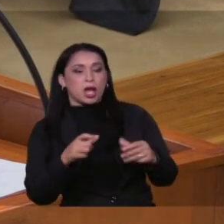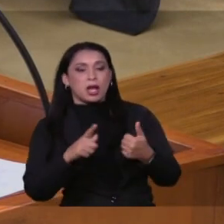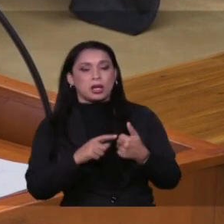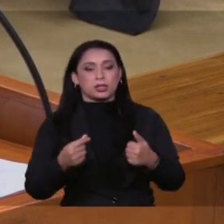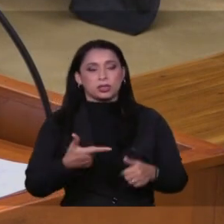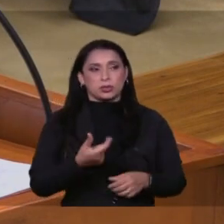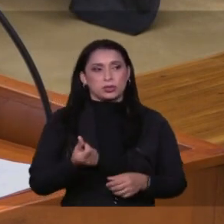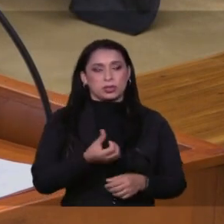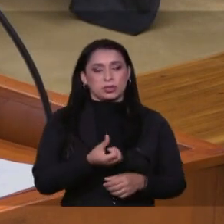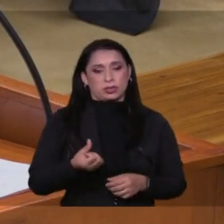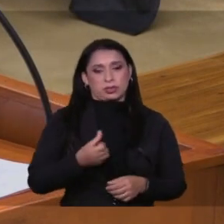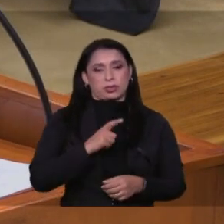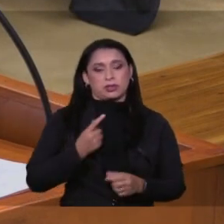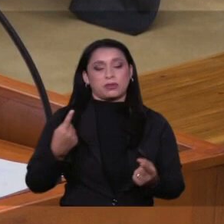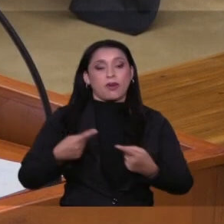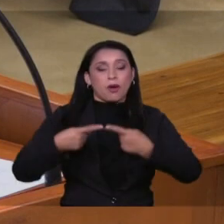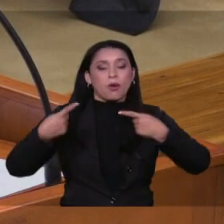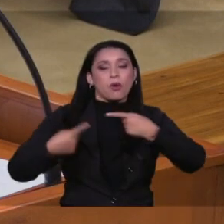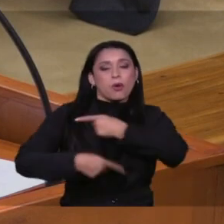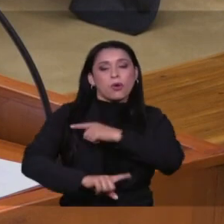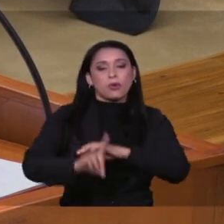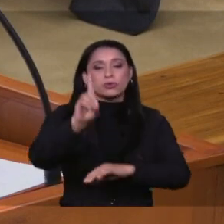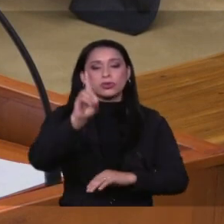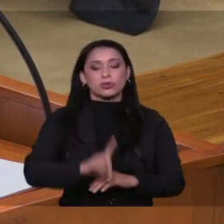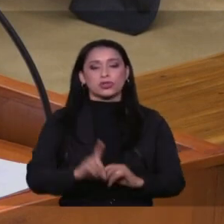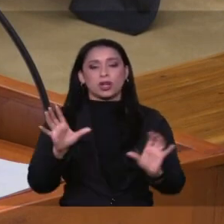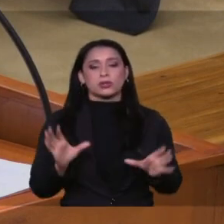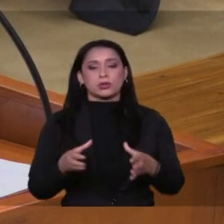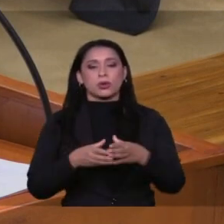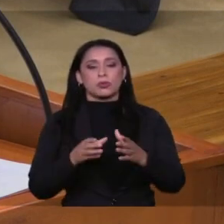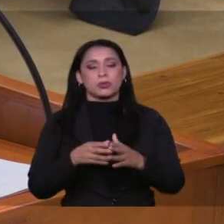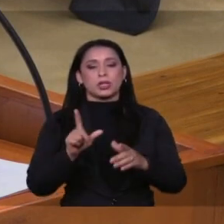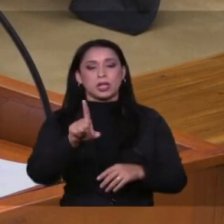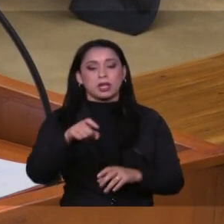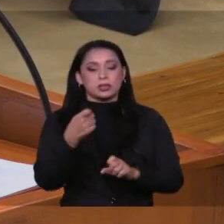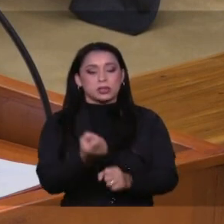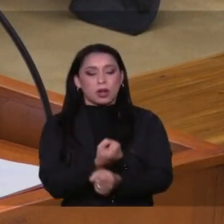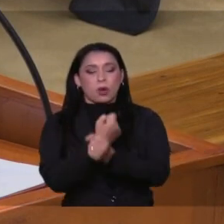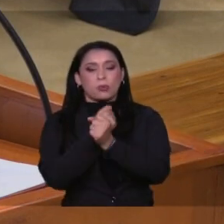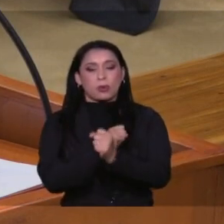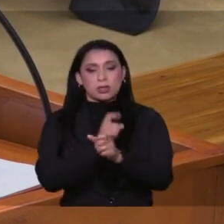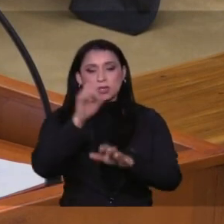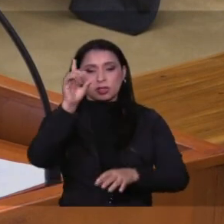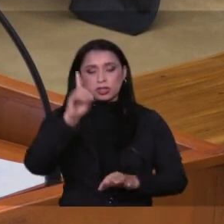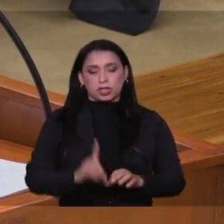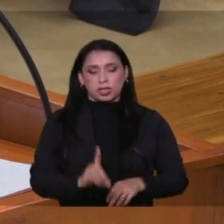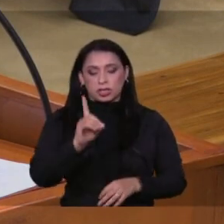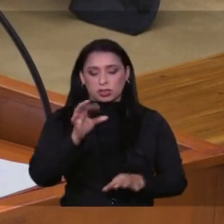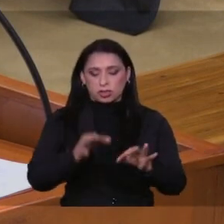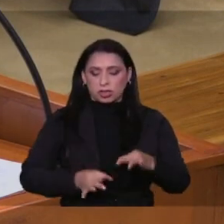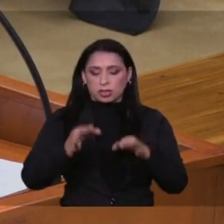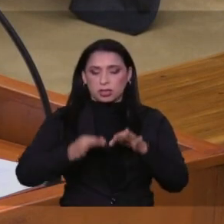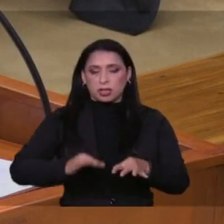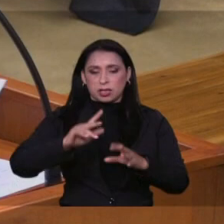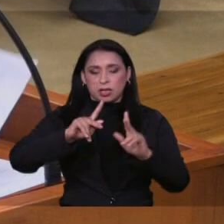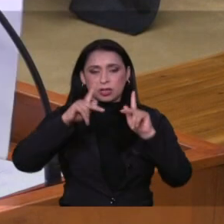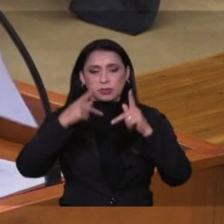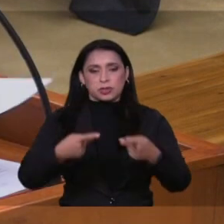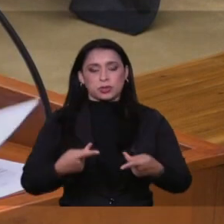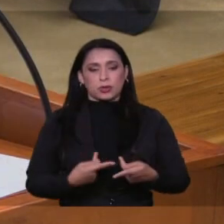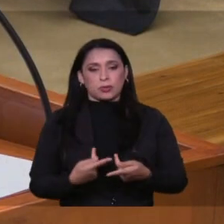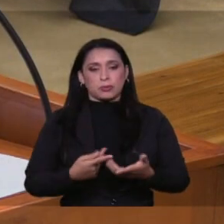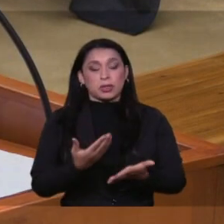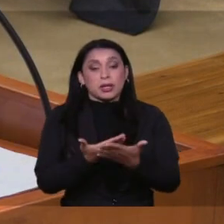216, porque violaria os direitos das comunidades quilombolas, bem como a dignidade da pessoa humana e a violação ao retrocesso